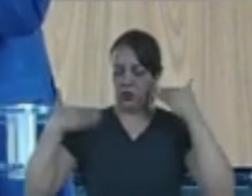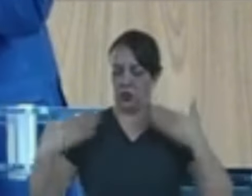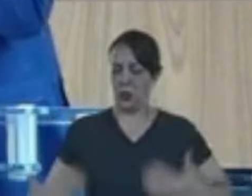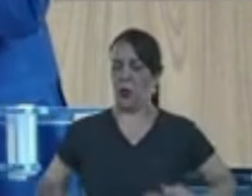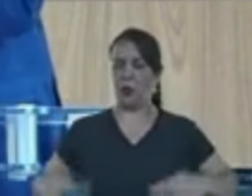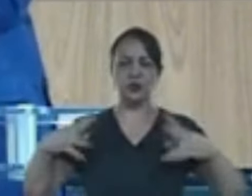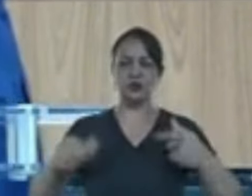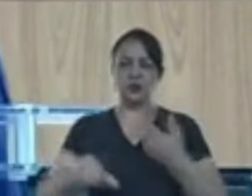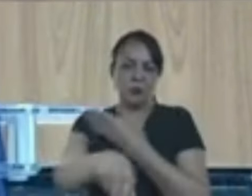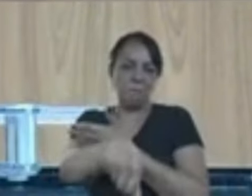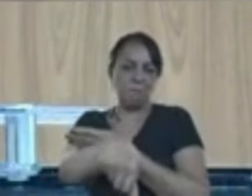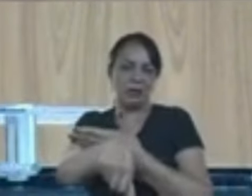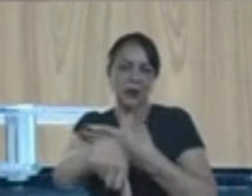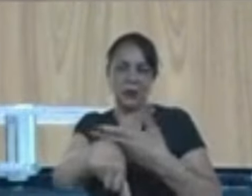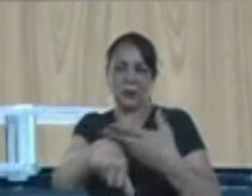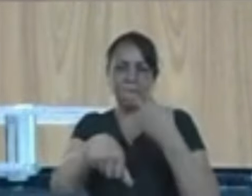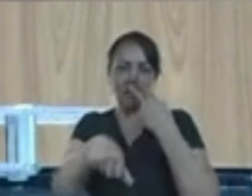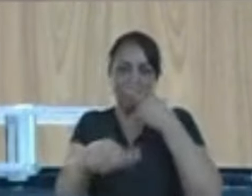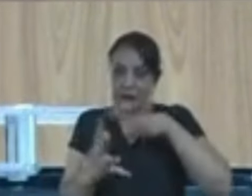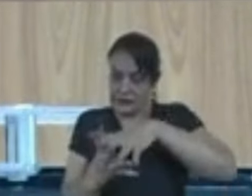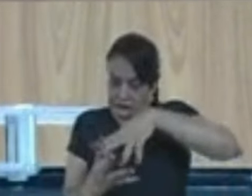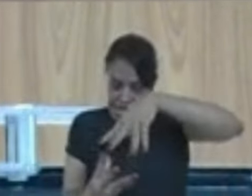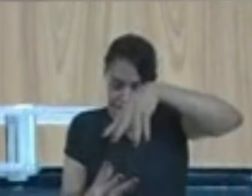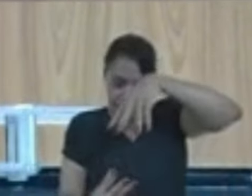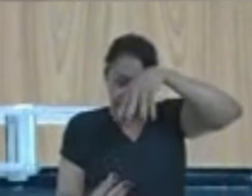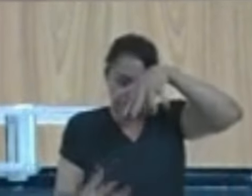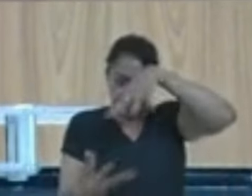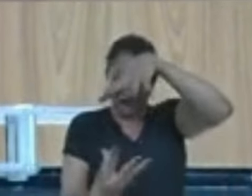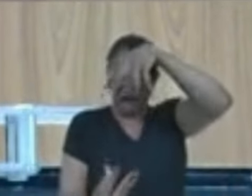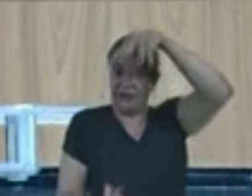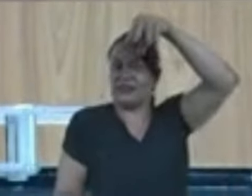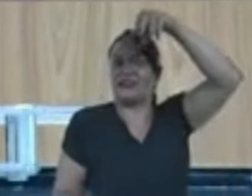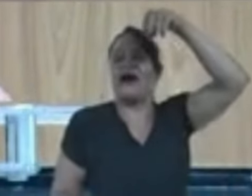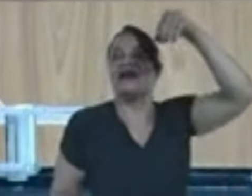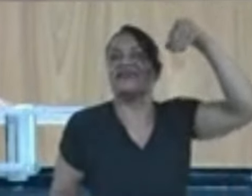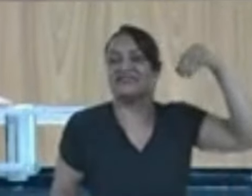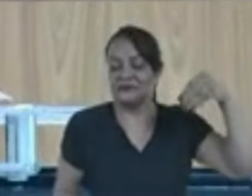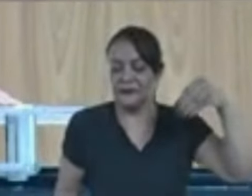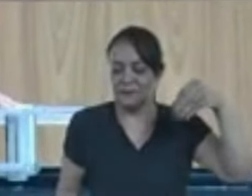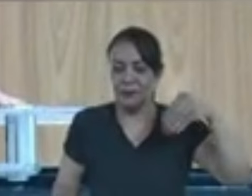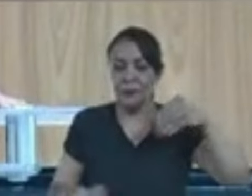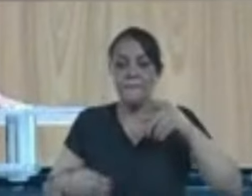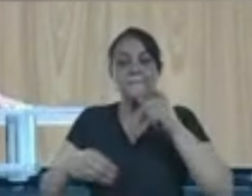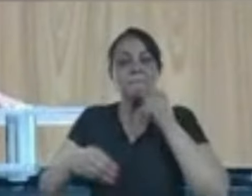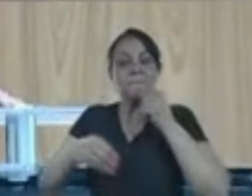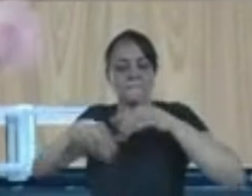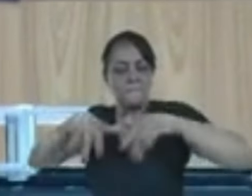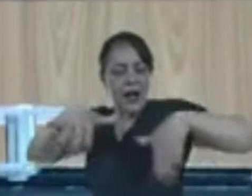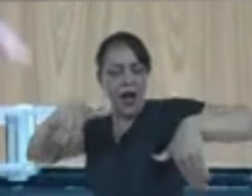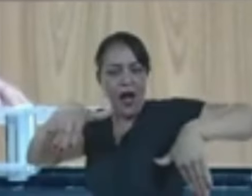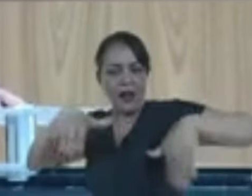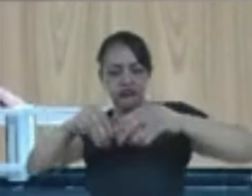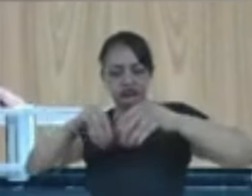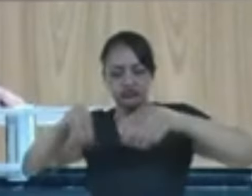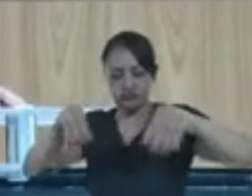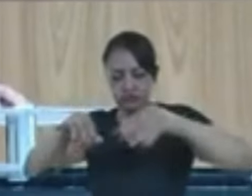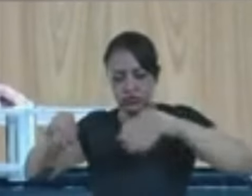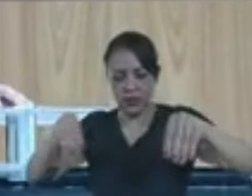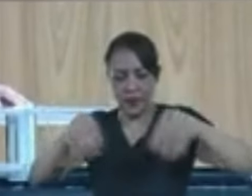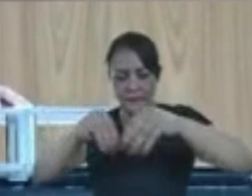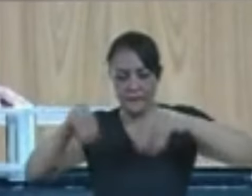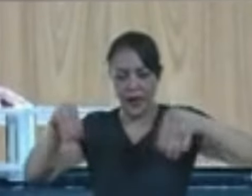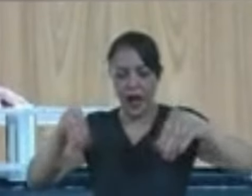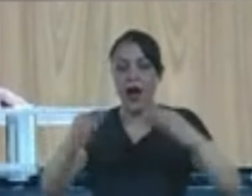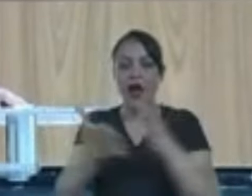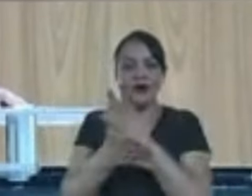para facilitar as coisas. Ele desceu na beira da praia, quando ele desceu na beira da praia, algumas pessoas devem ter visto,